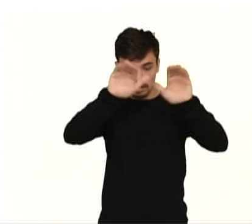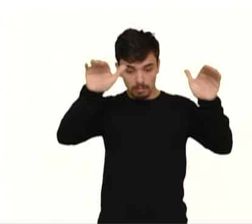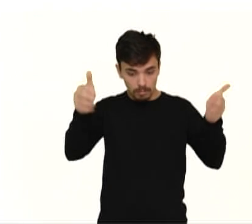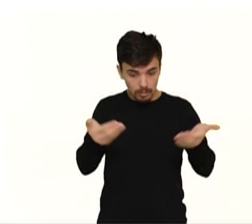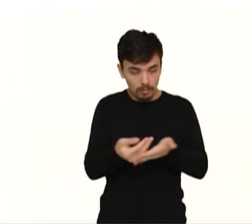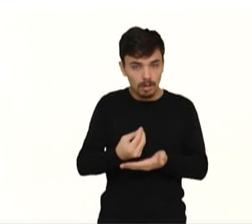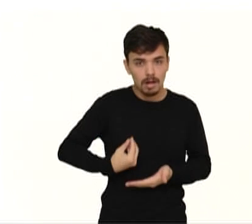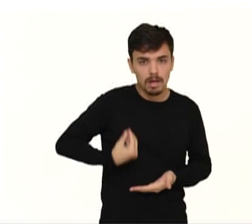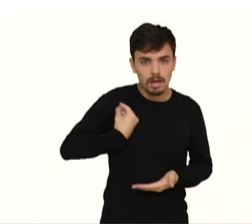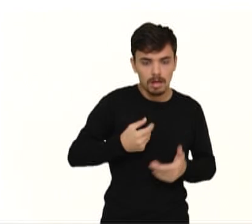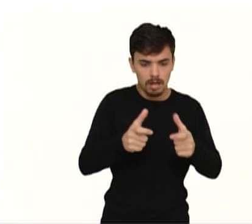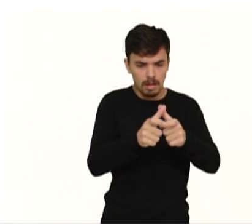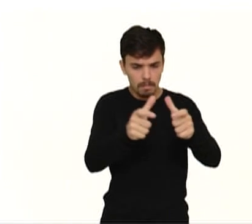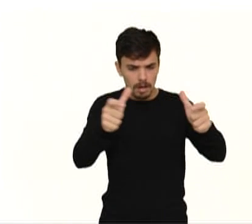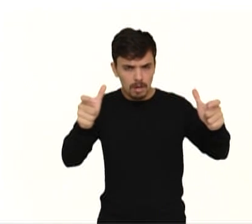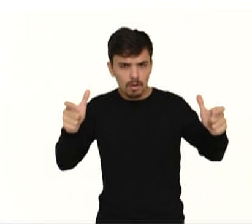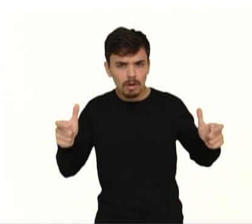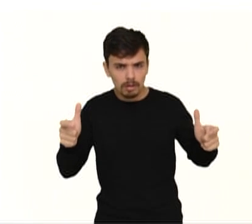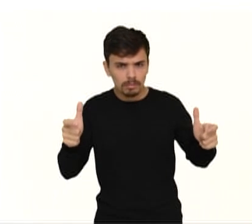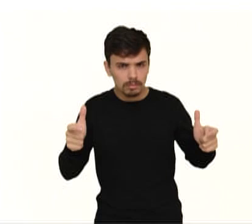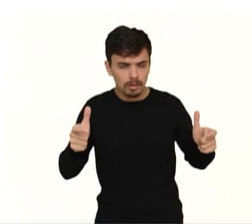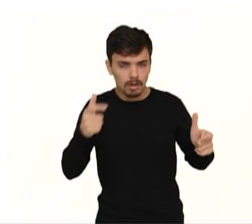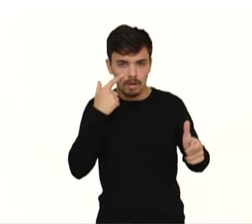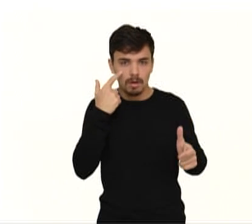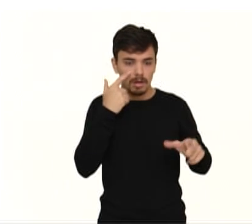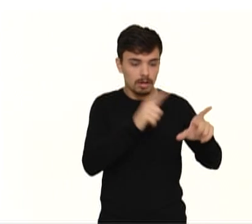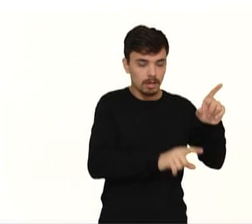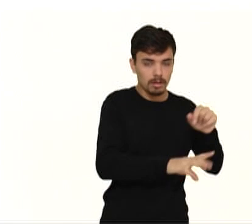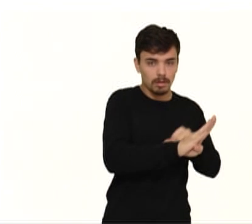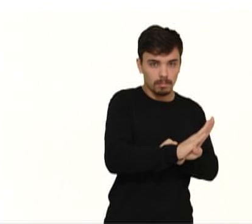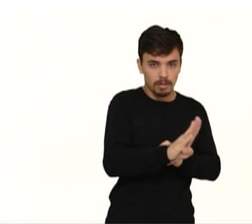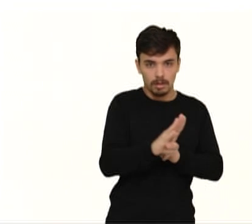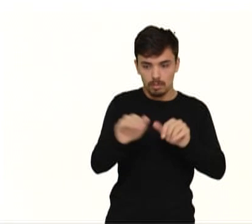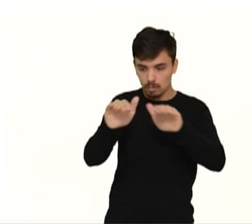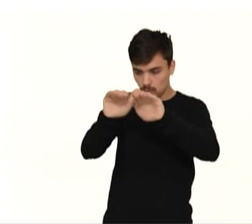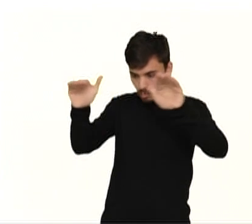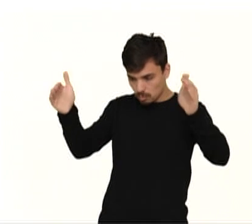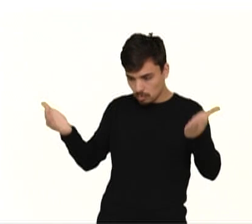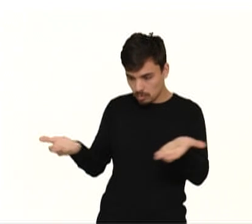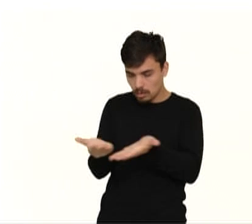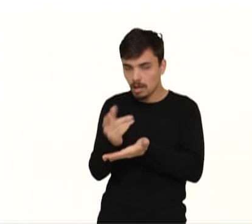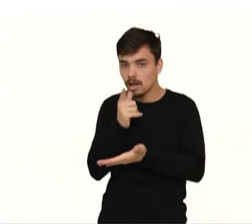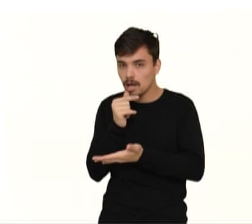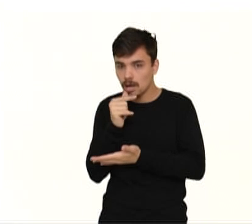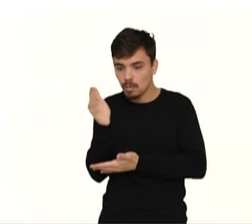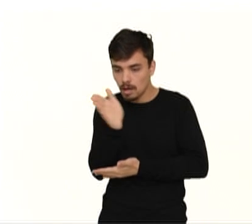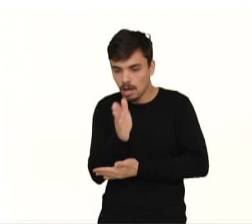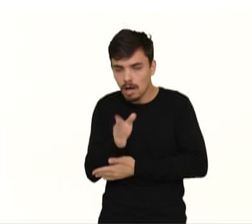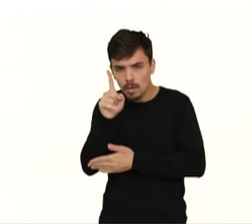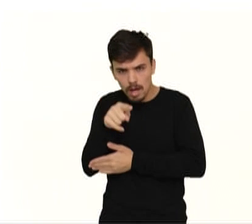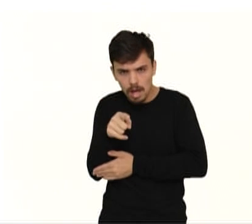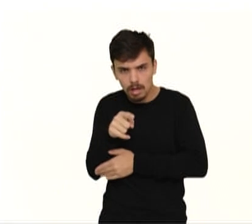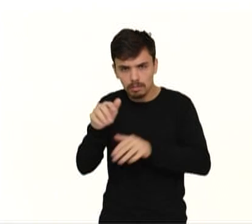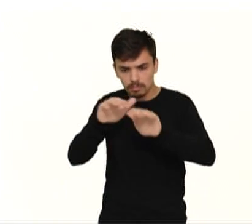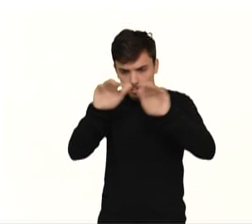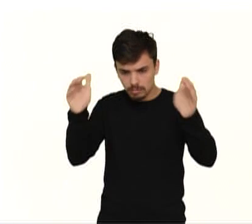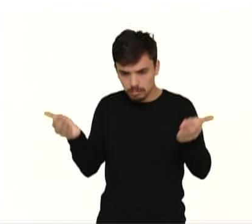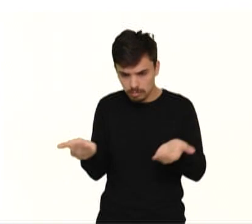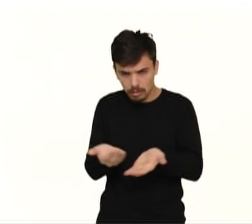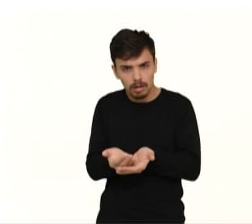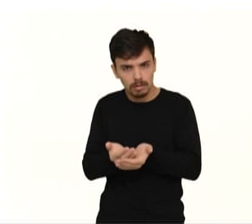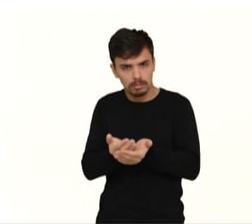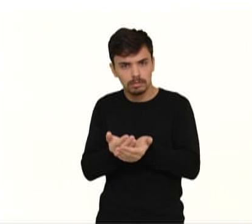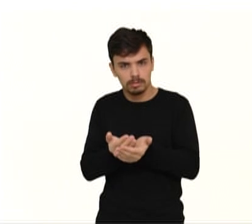existente? Letra B. Um aquário pode ser considerado um ecossistema? Letra C, uma poça d'água